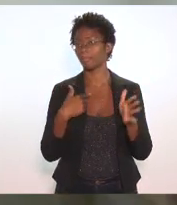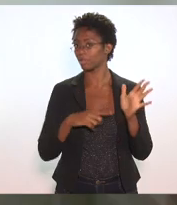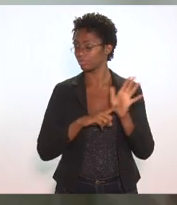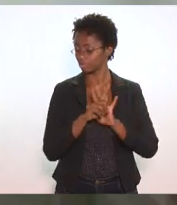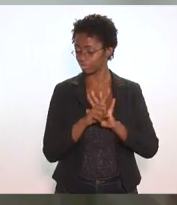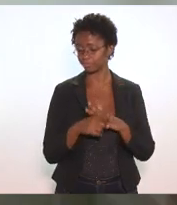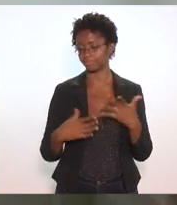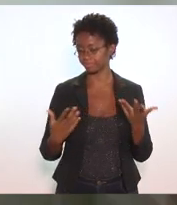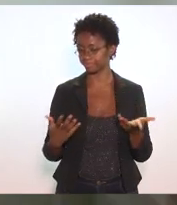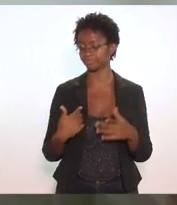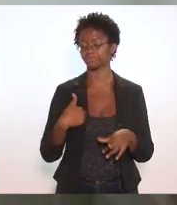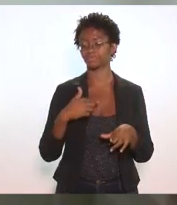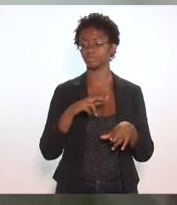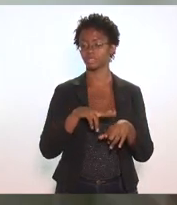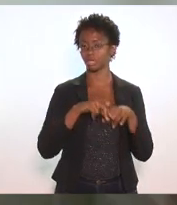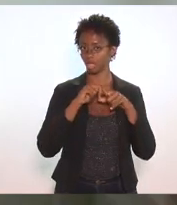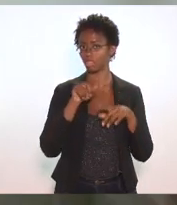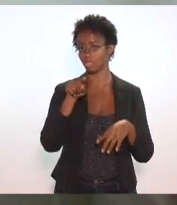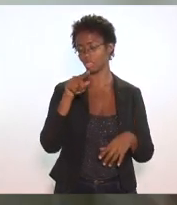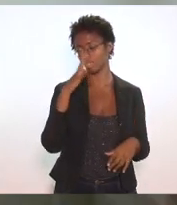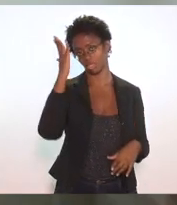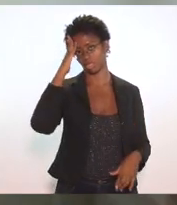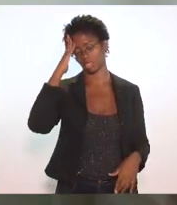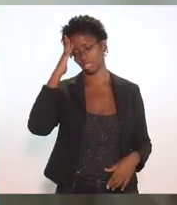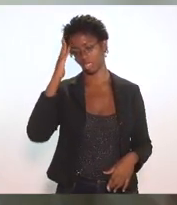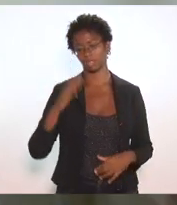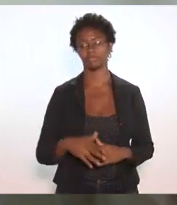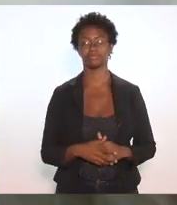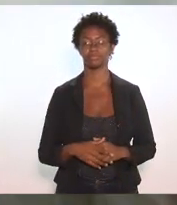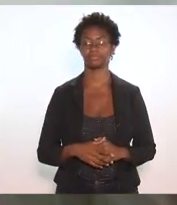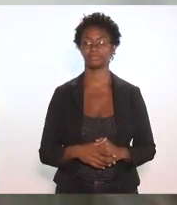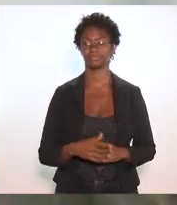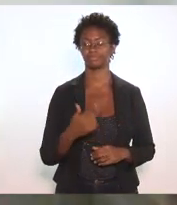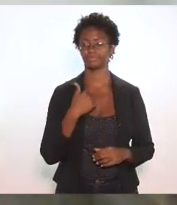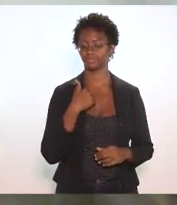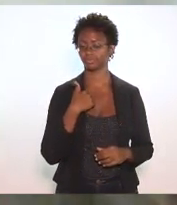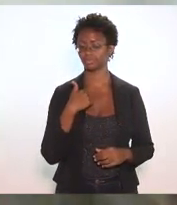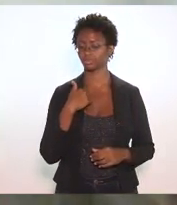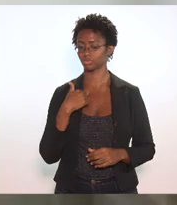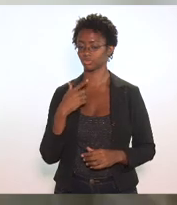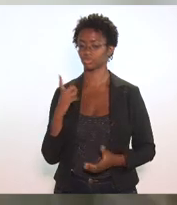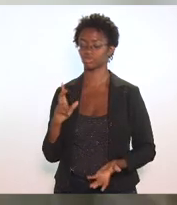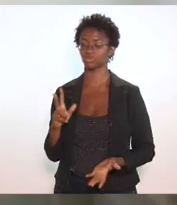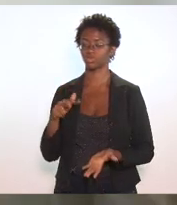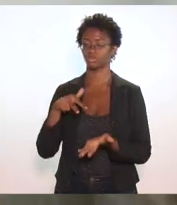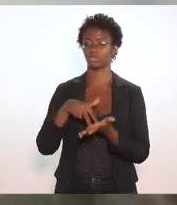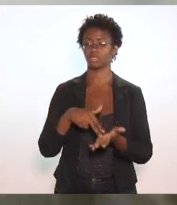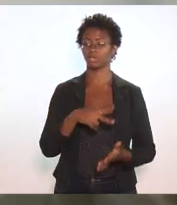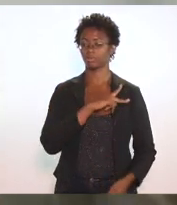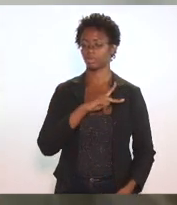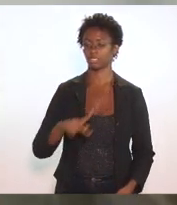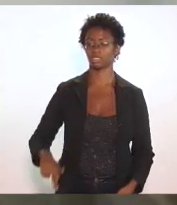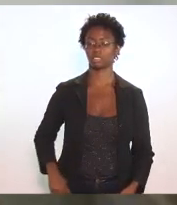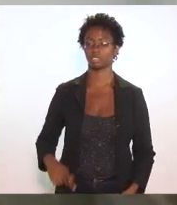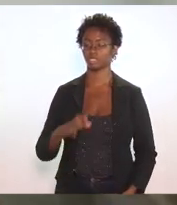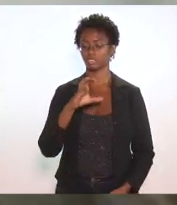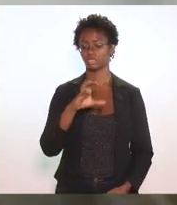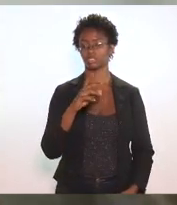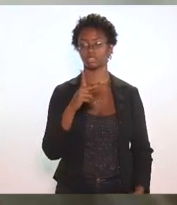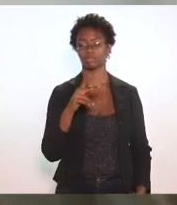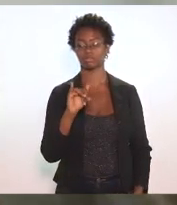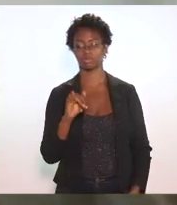Porque, como sabe bem Vossa Excelência, eu fui indicado para presidir a CPI